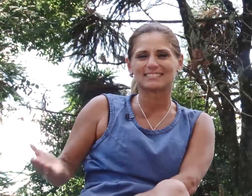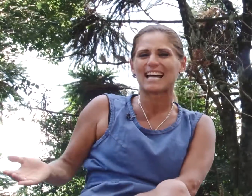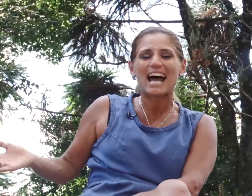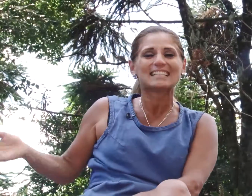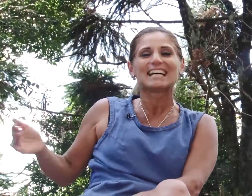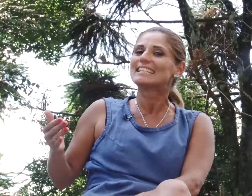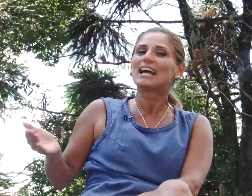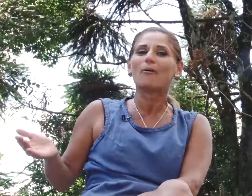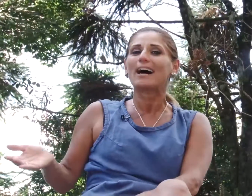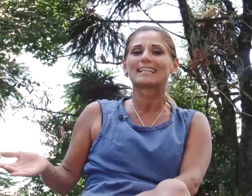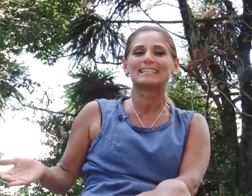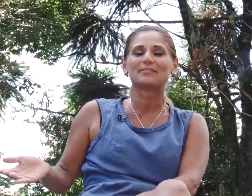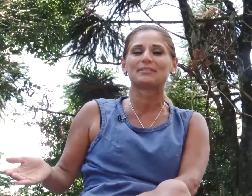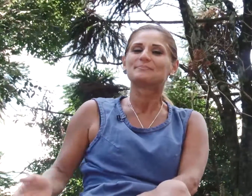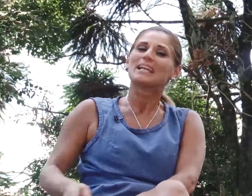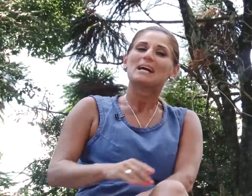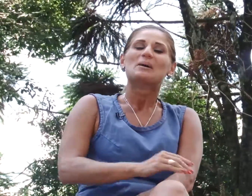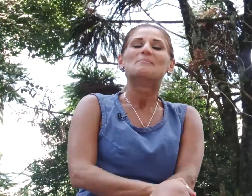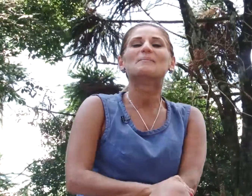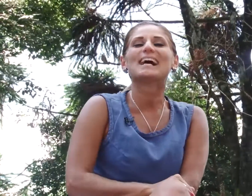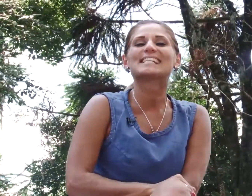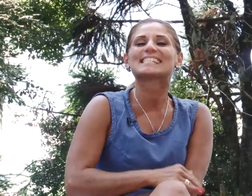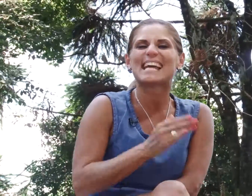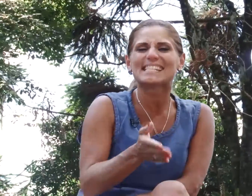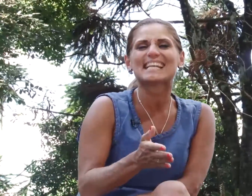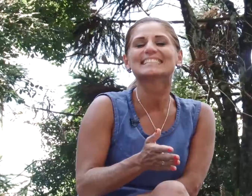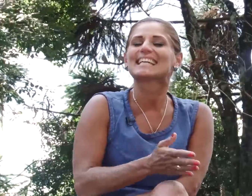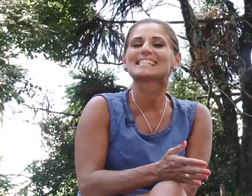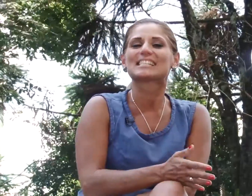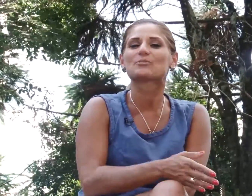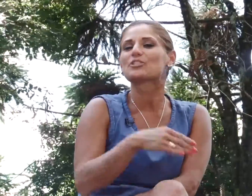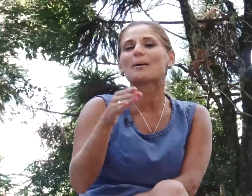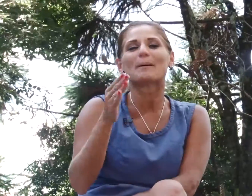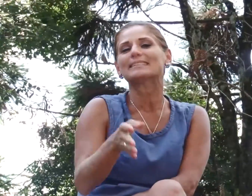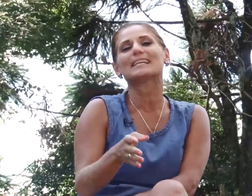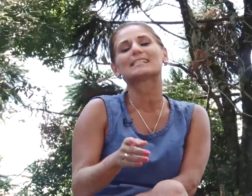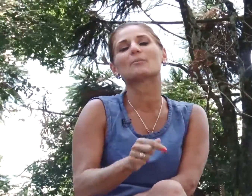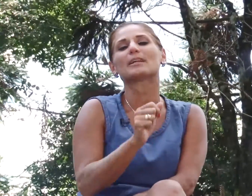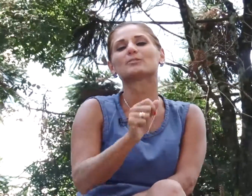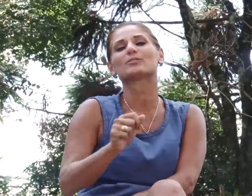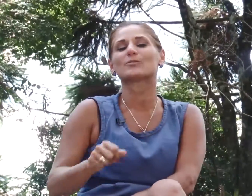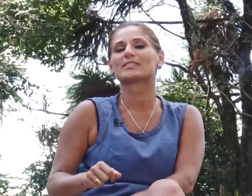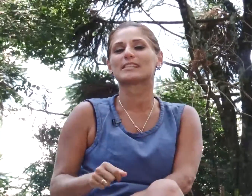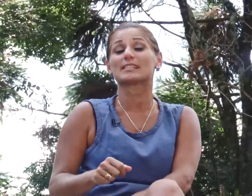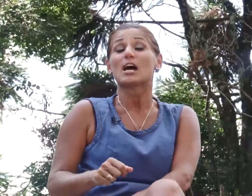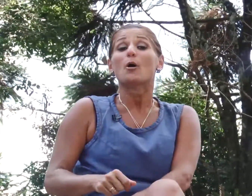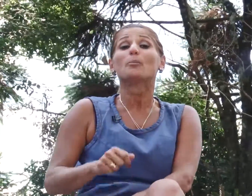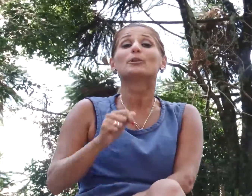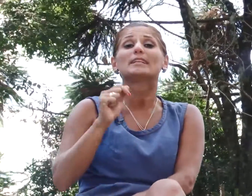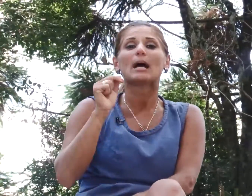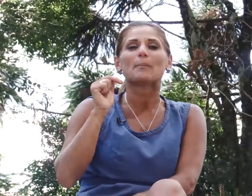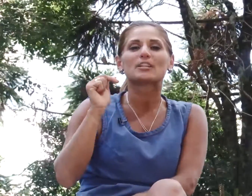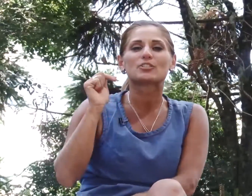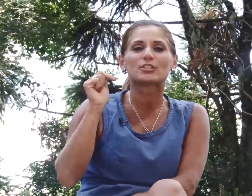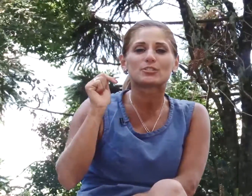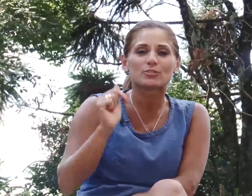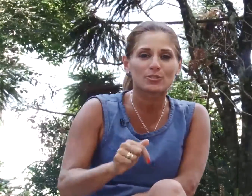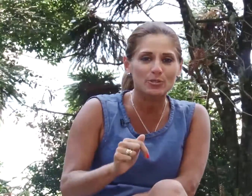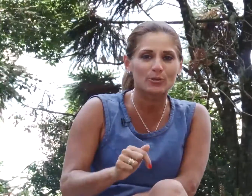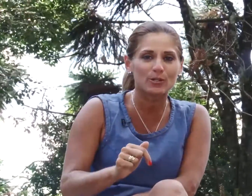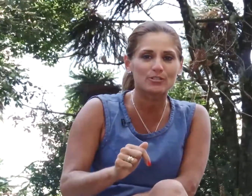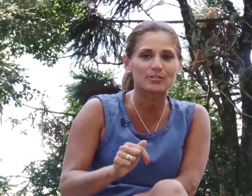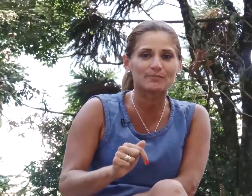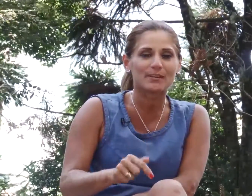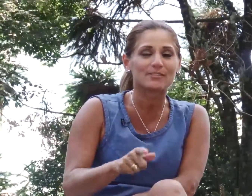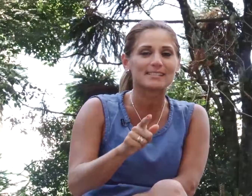Eu sentada aqui ao ar livre. Mas essa é a intenção de chamar atenção para todos vocês, porque a partir